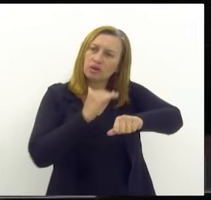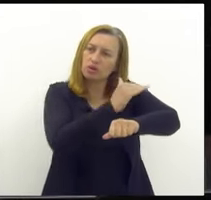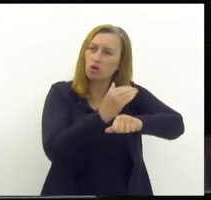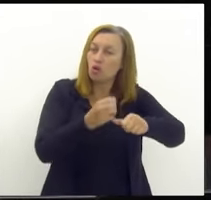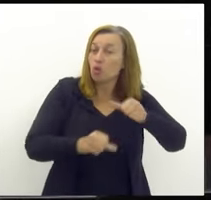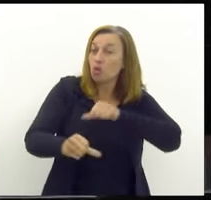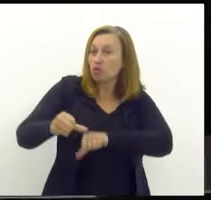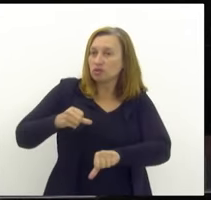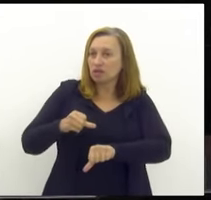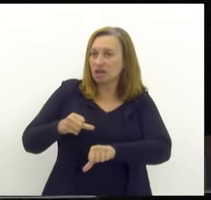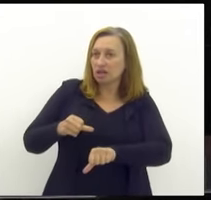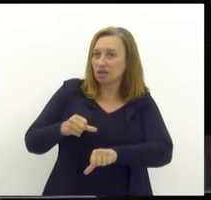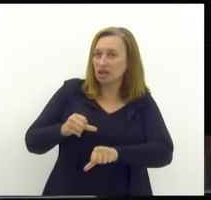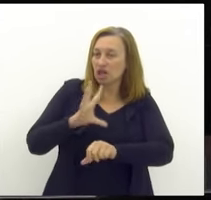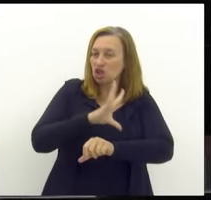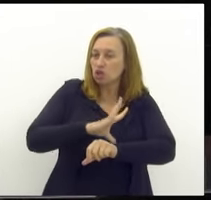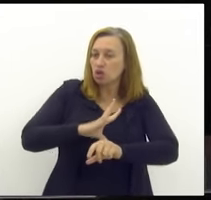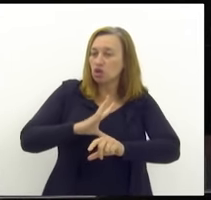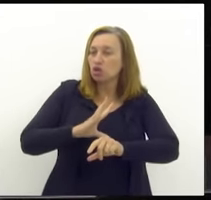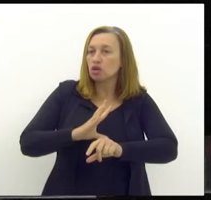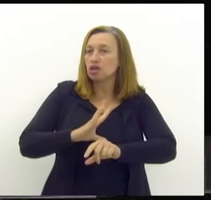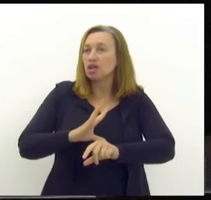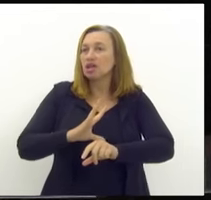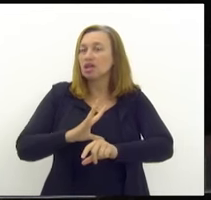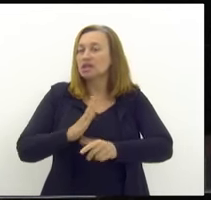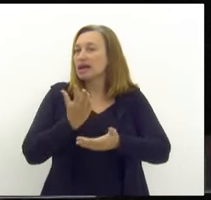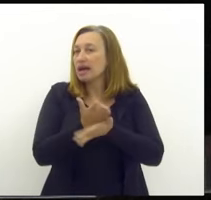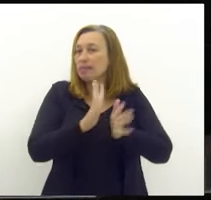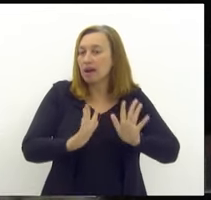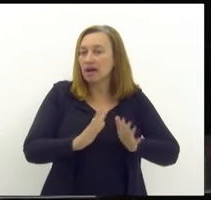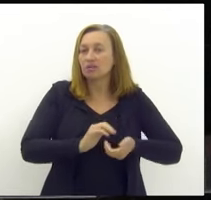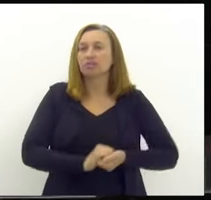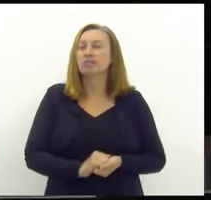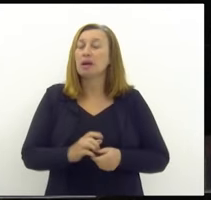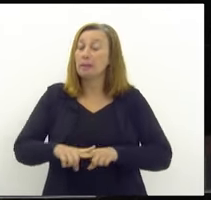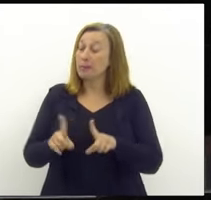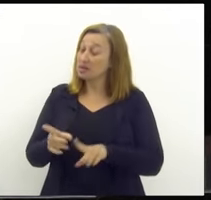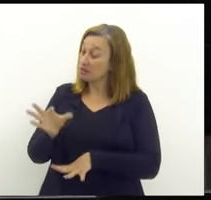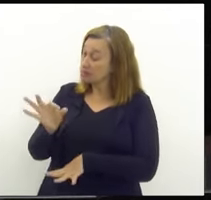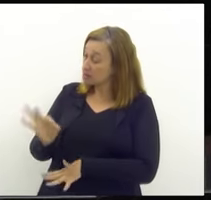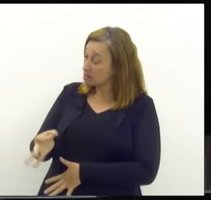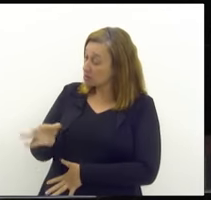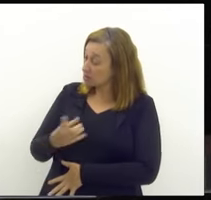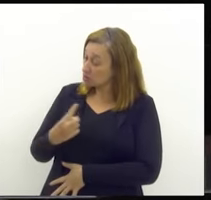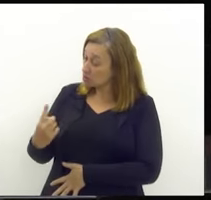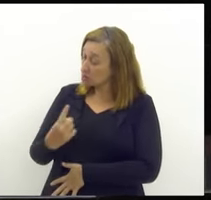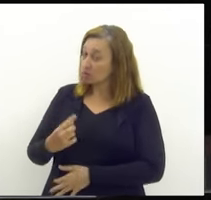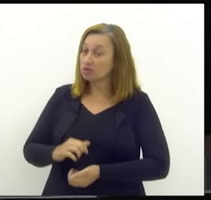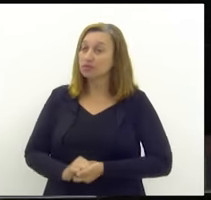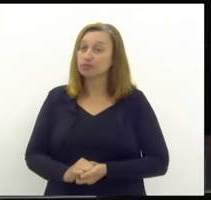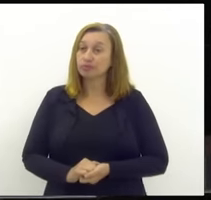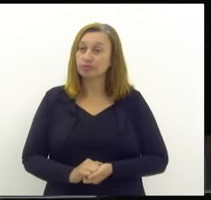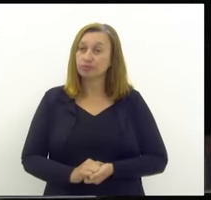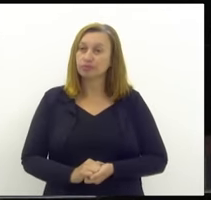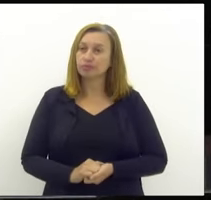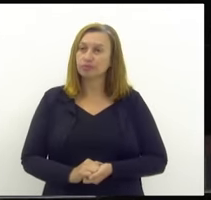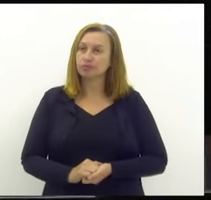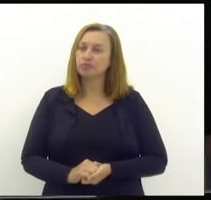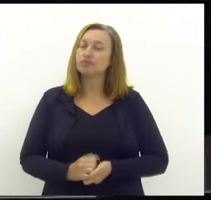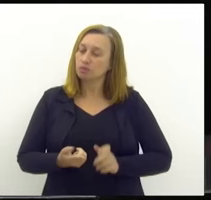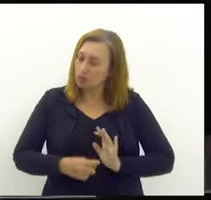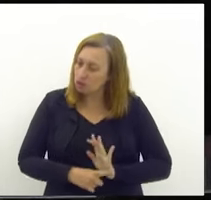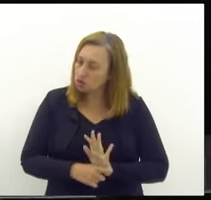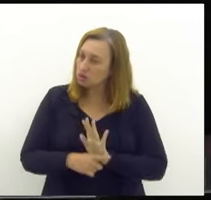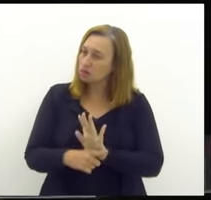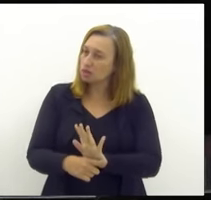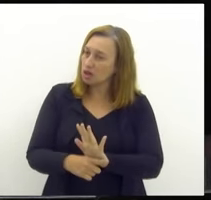contrário eles acabaram com supera rio mas nós evidentemente vamos dar a nossa contribuição